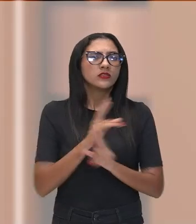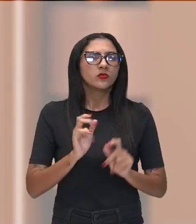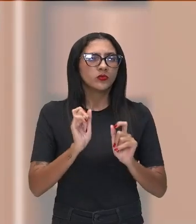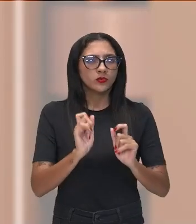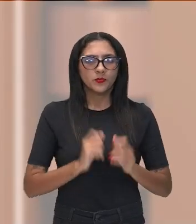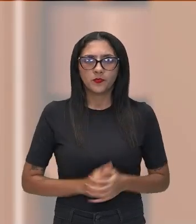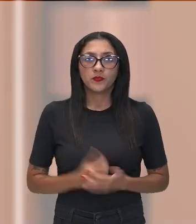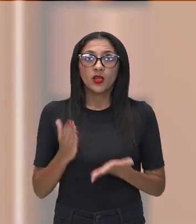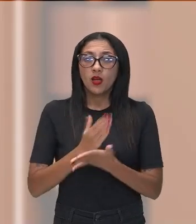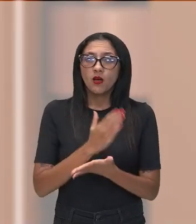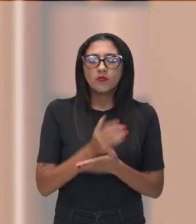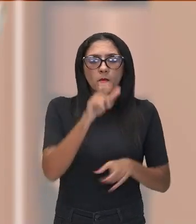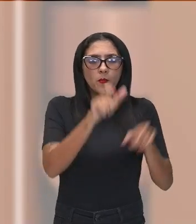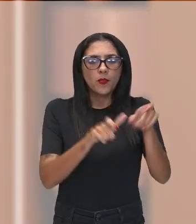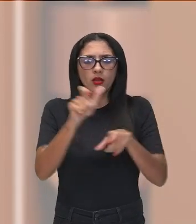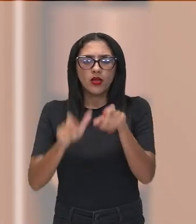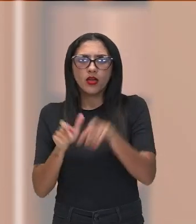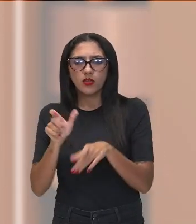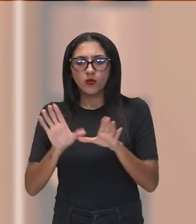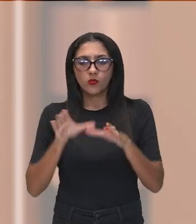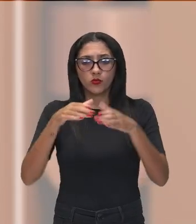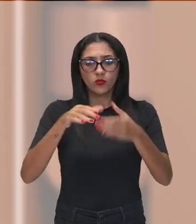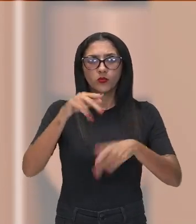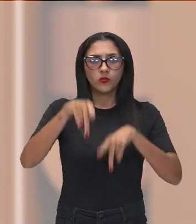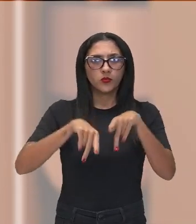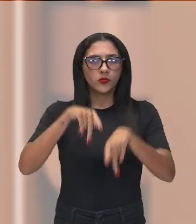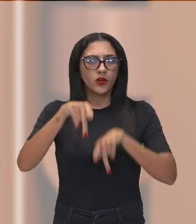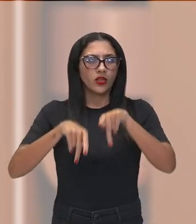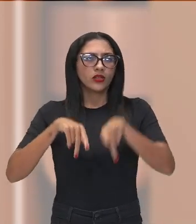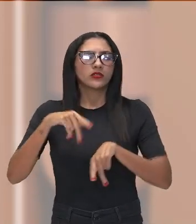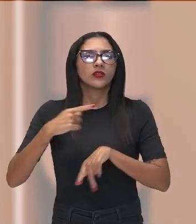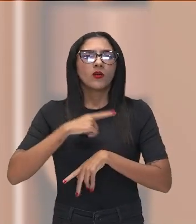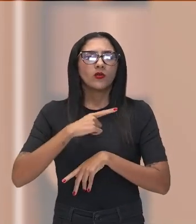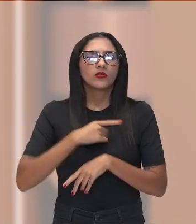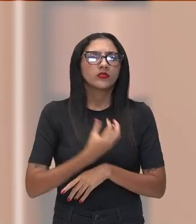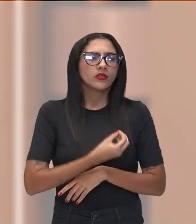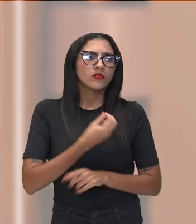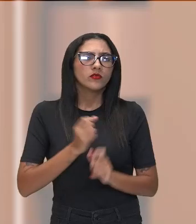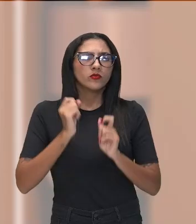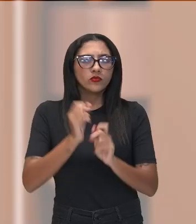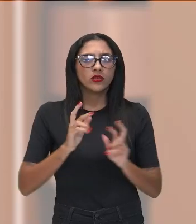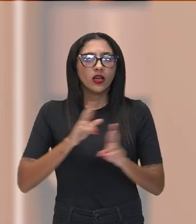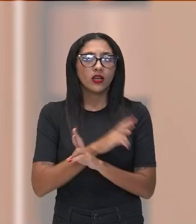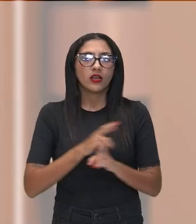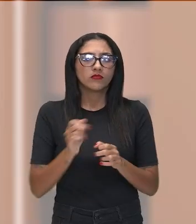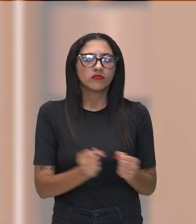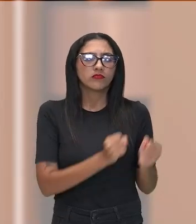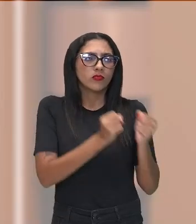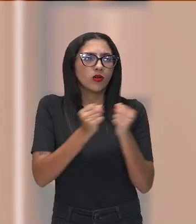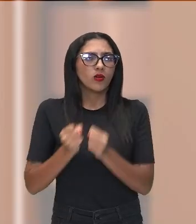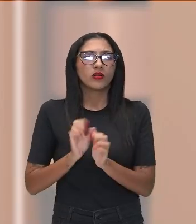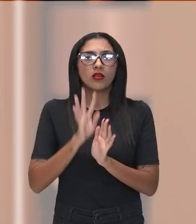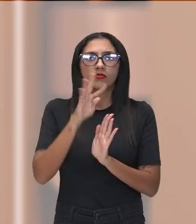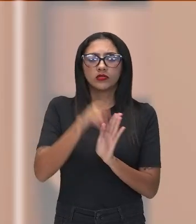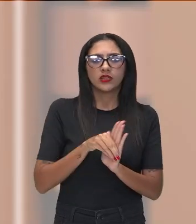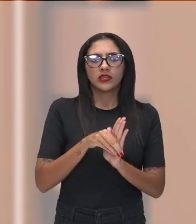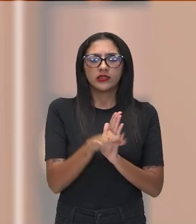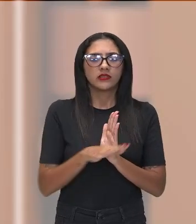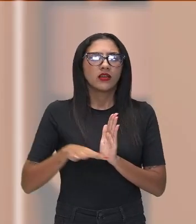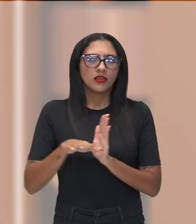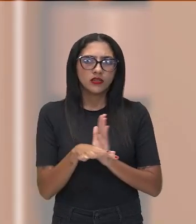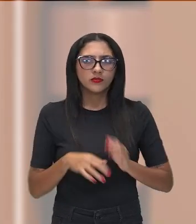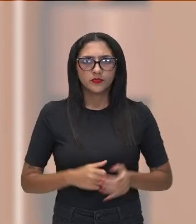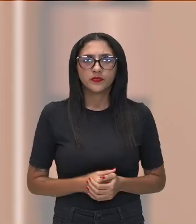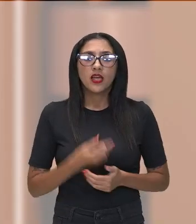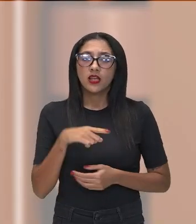Aquelas pessoas, né, aquele grupo de pessoas ali que tem uma relação de poder dentro de um território e que elas